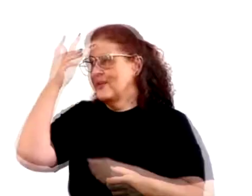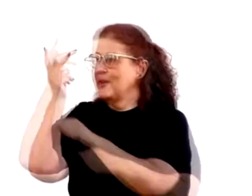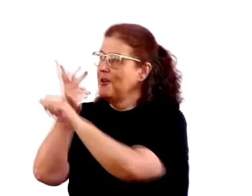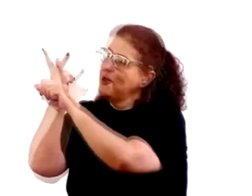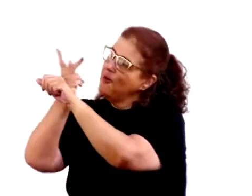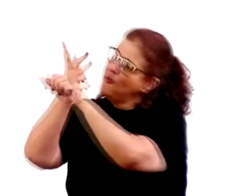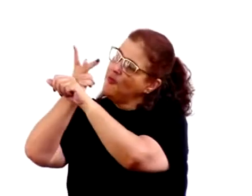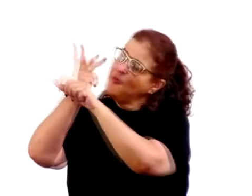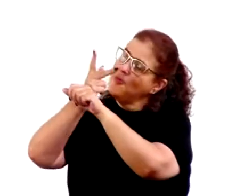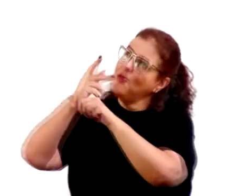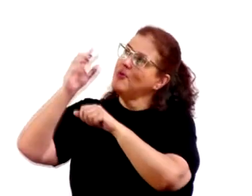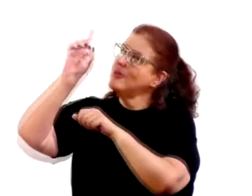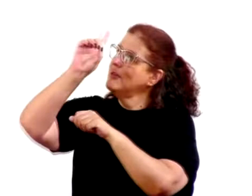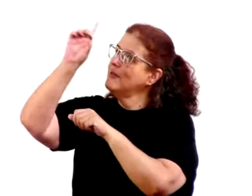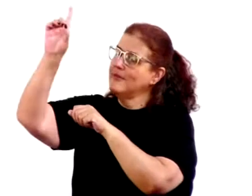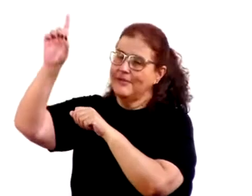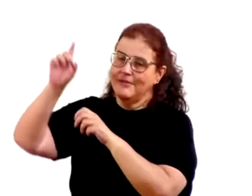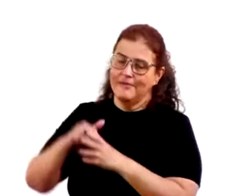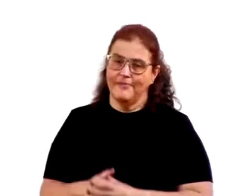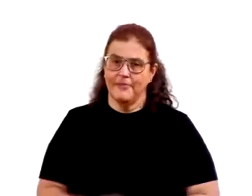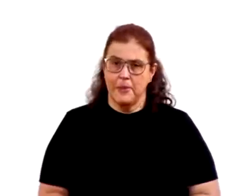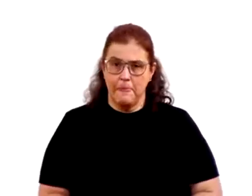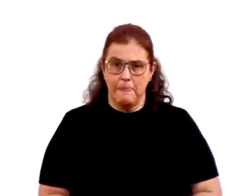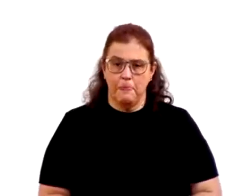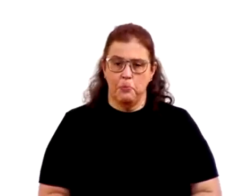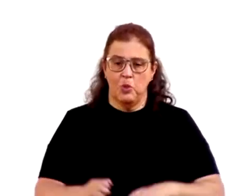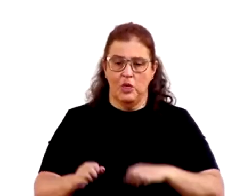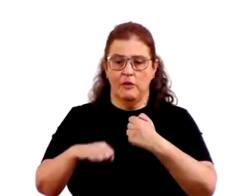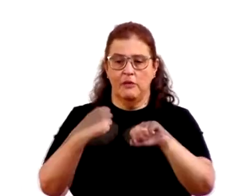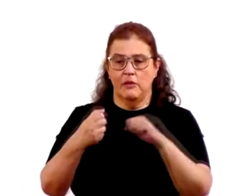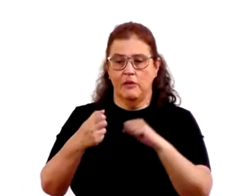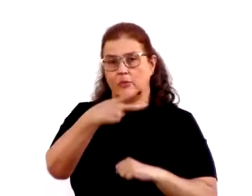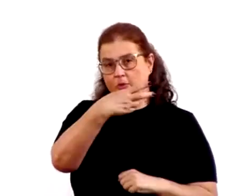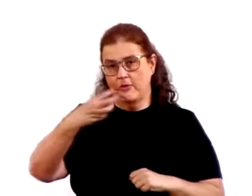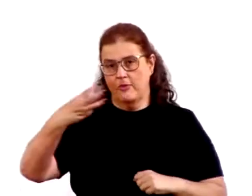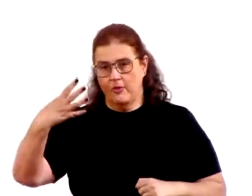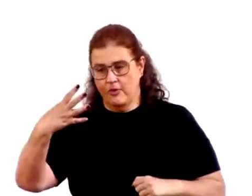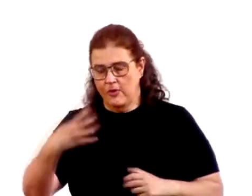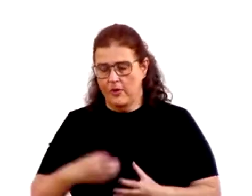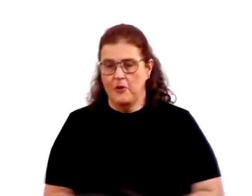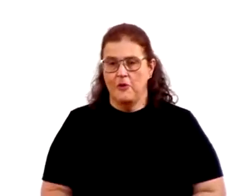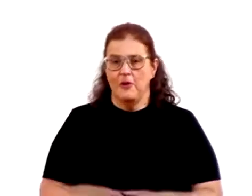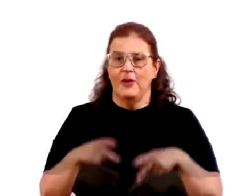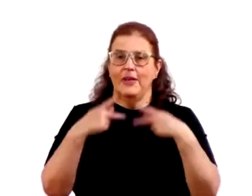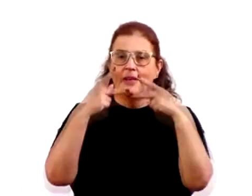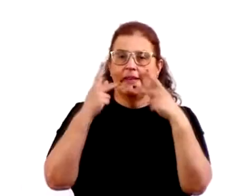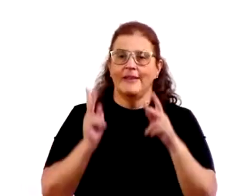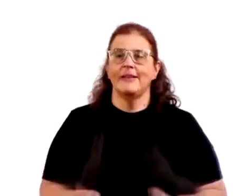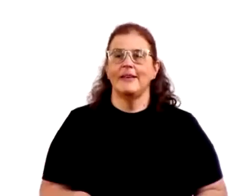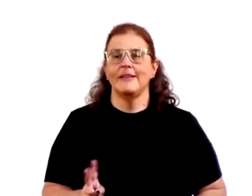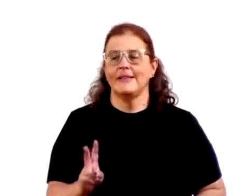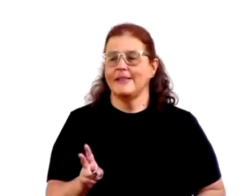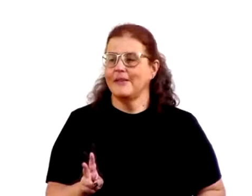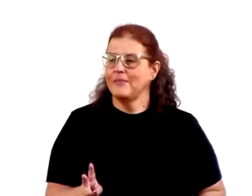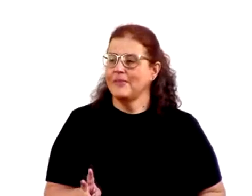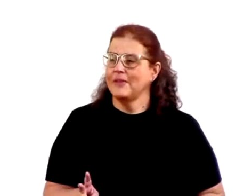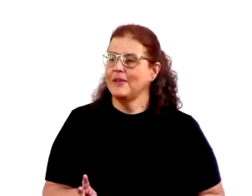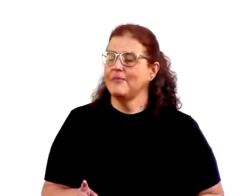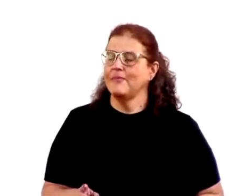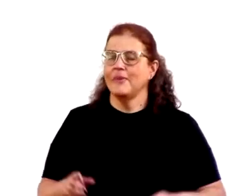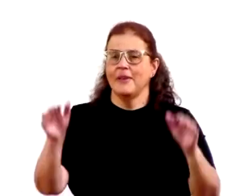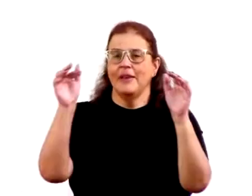de Jacó. Aqui nós temos o Salmo 24 sendo base para uma das bem-aventuranças de